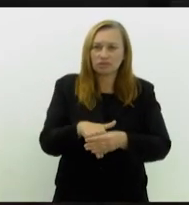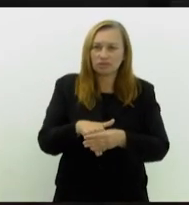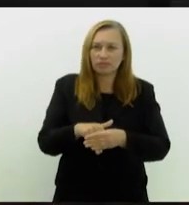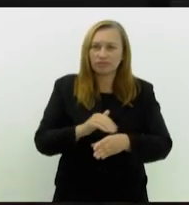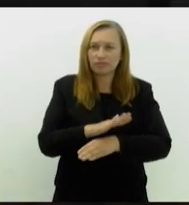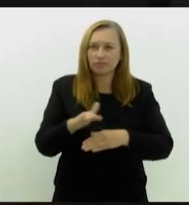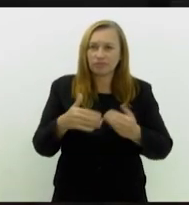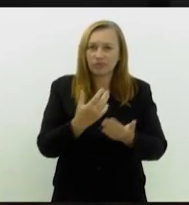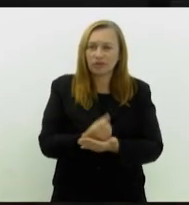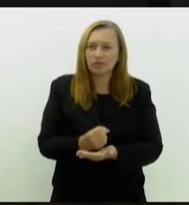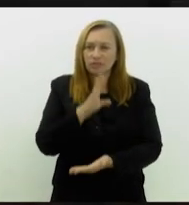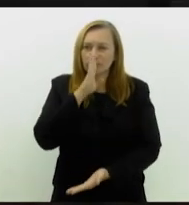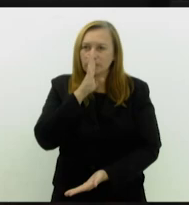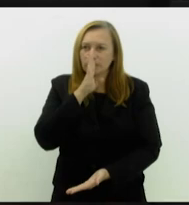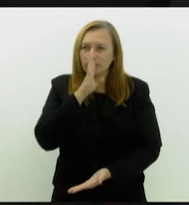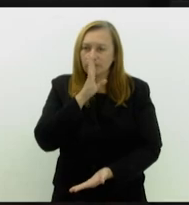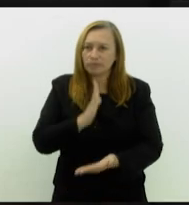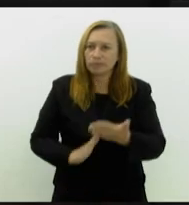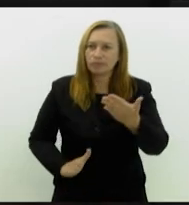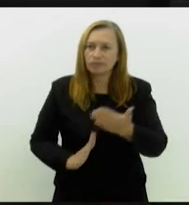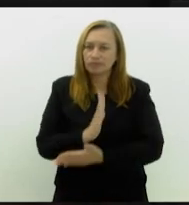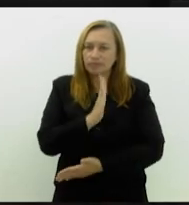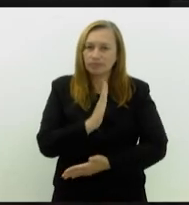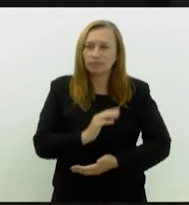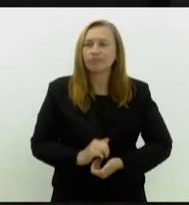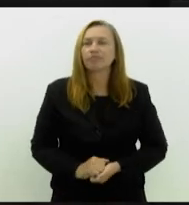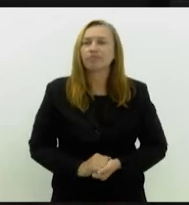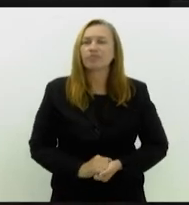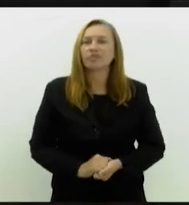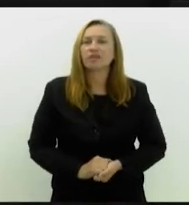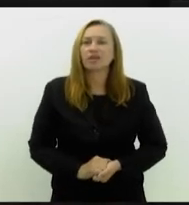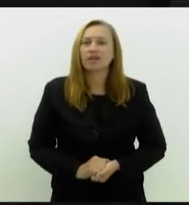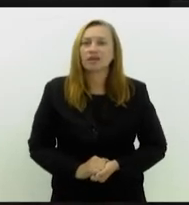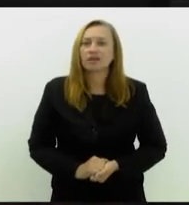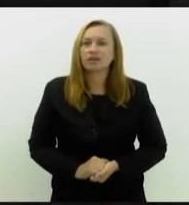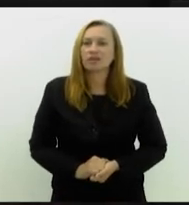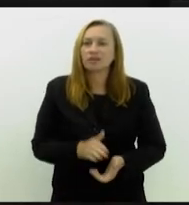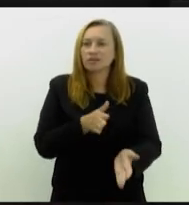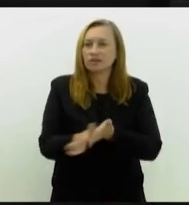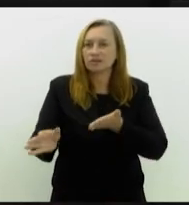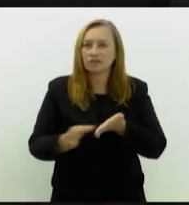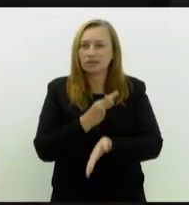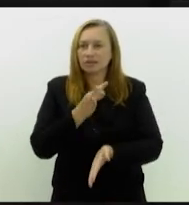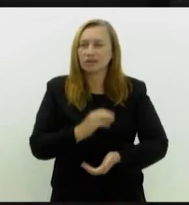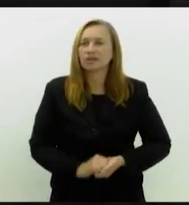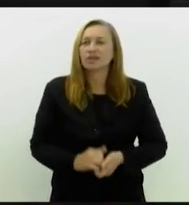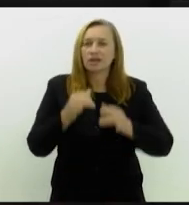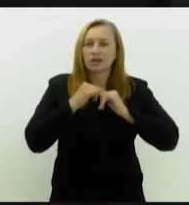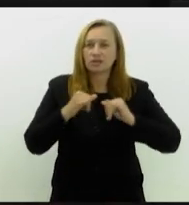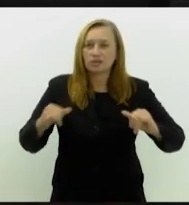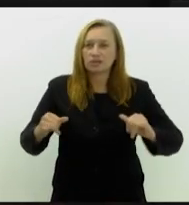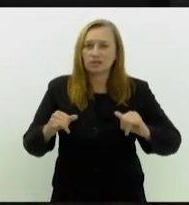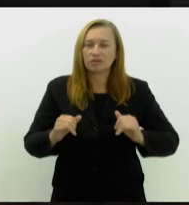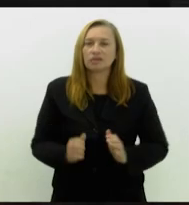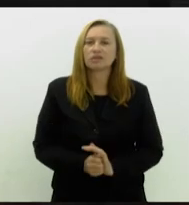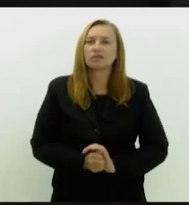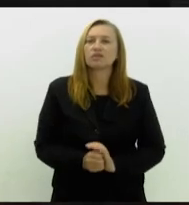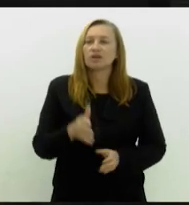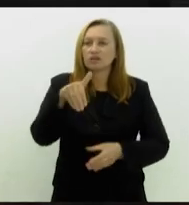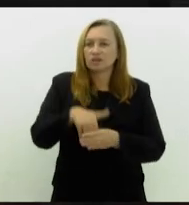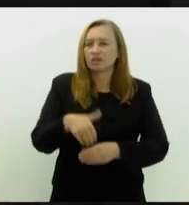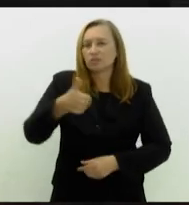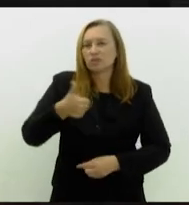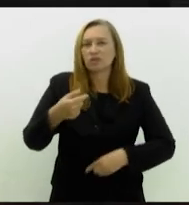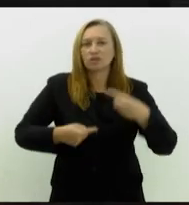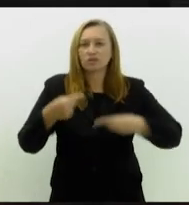discussão em votação senhores que aprovam permaneçam Como estão aprovado vai autó anuncio em votação em